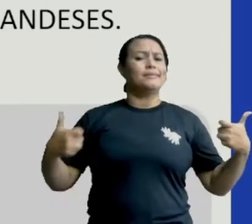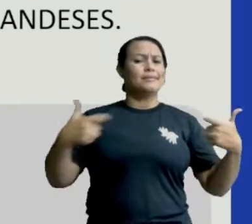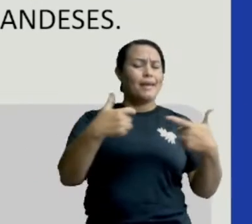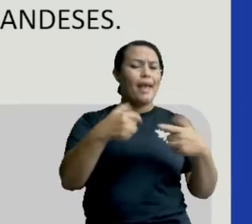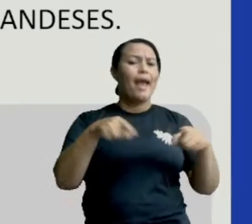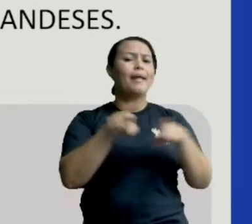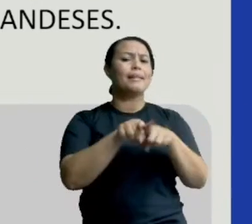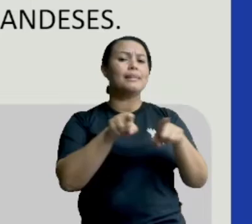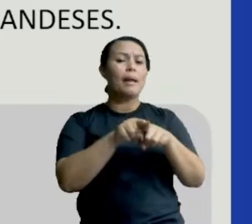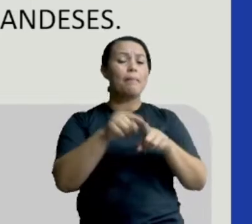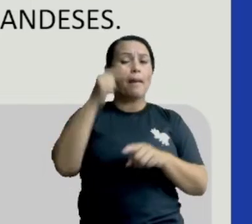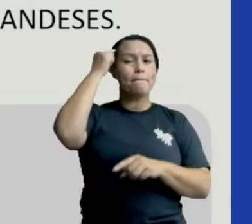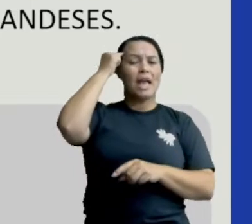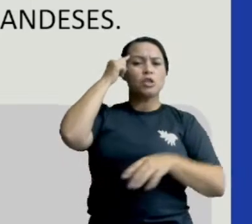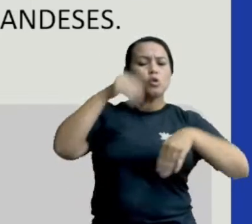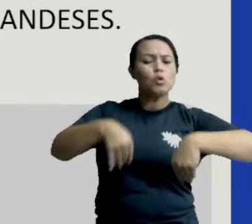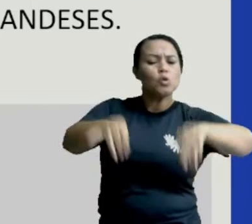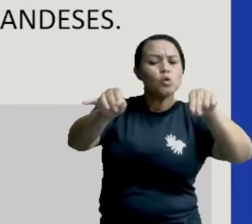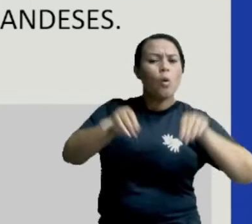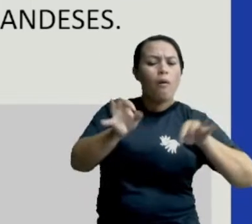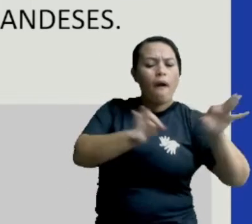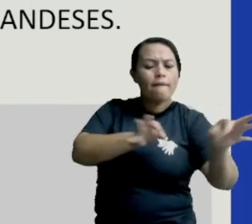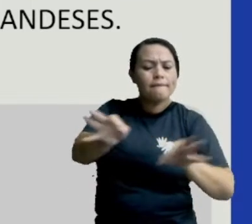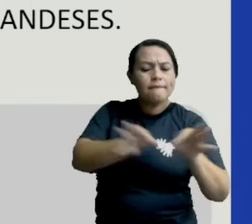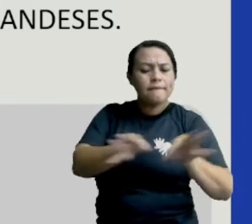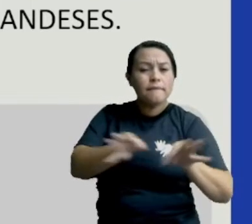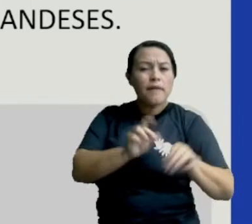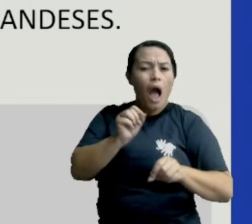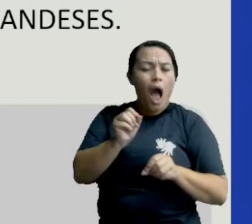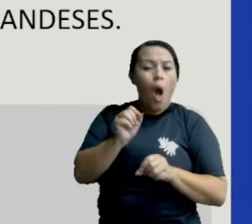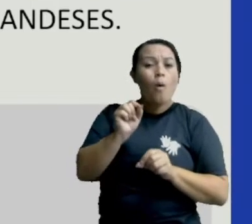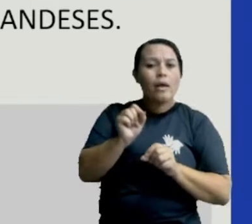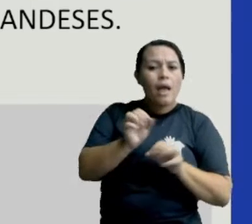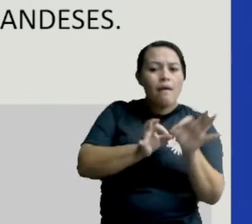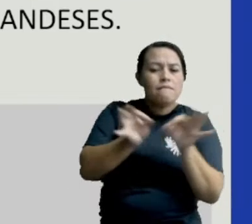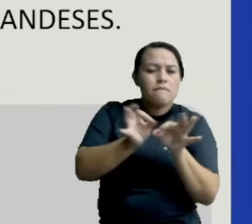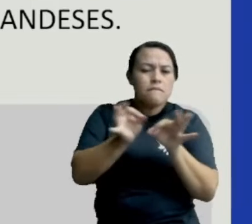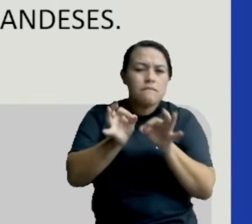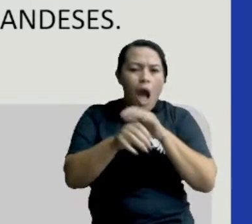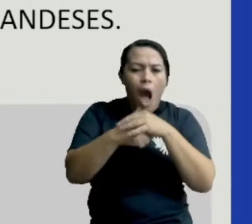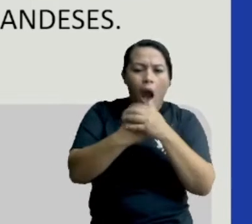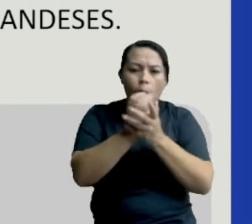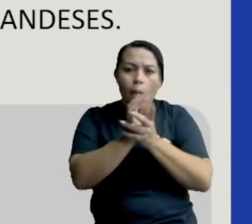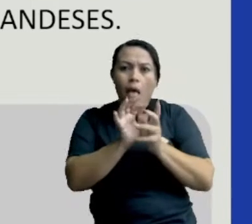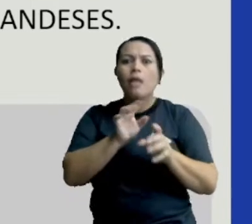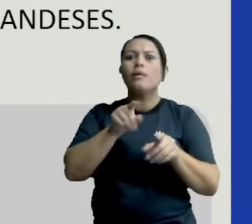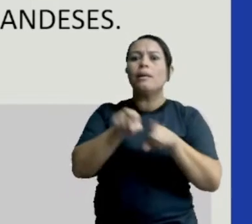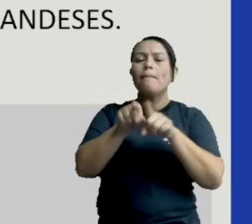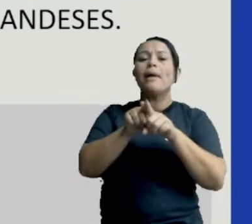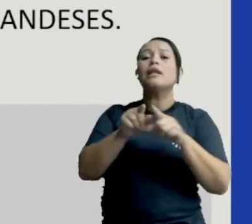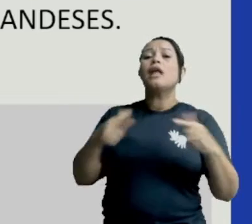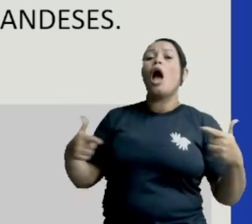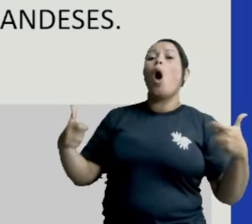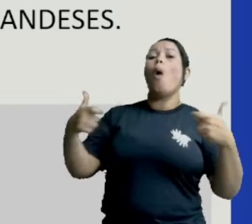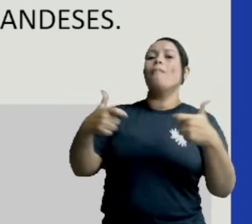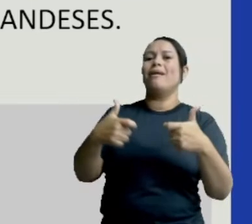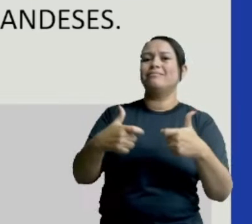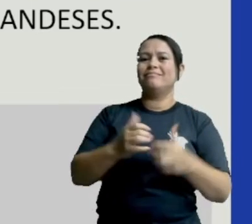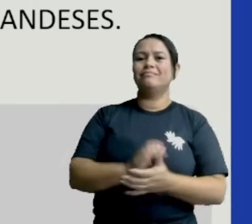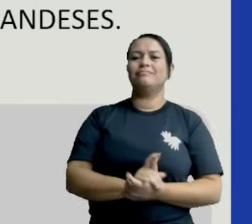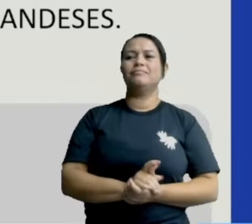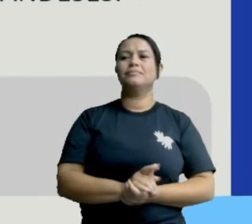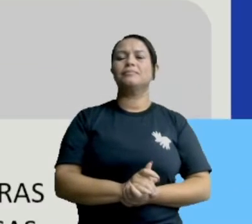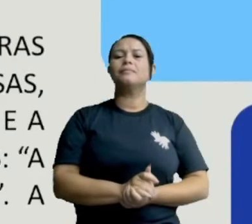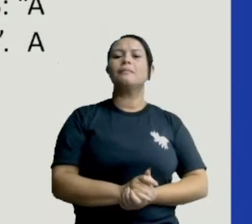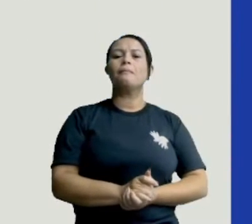emboscadas, traçou um inteligente e perfeito plano de combate para resistir aos holandeses.